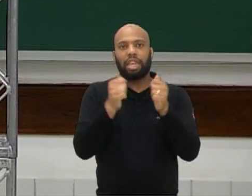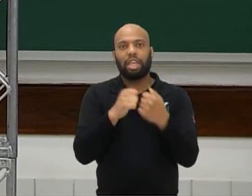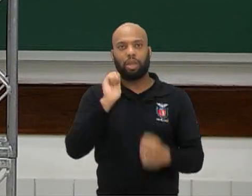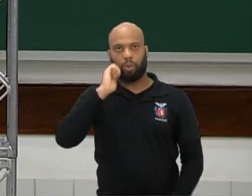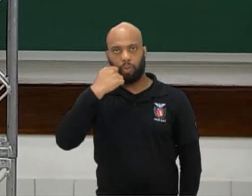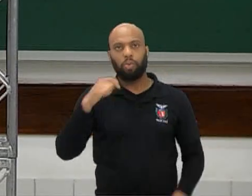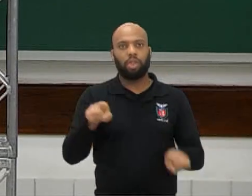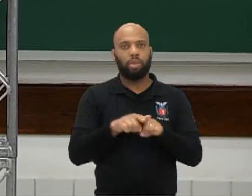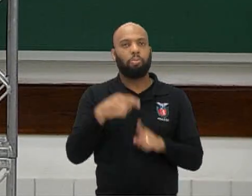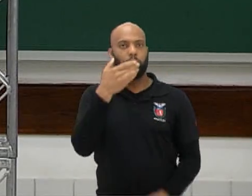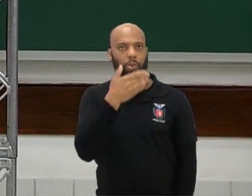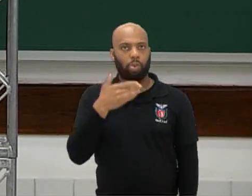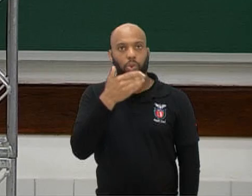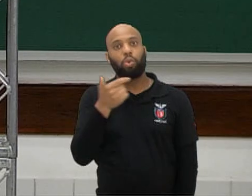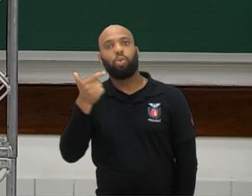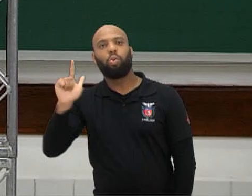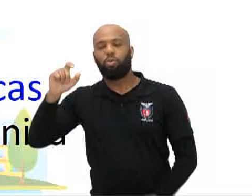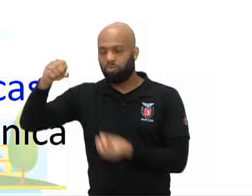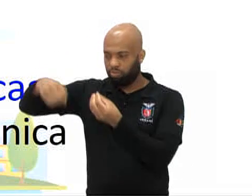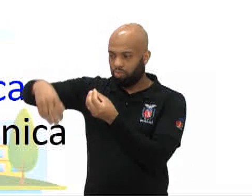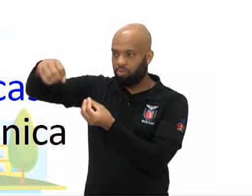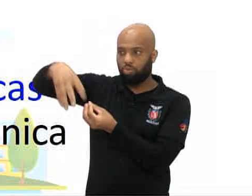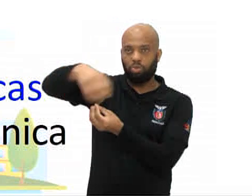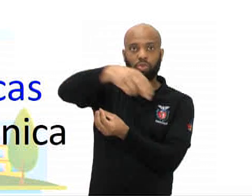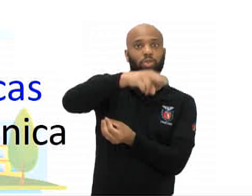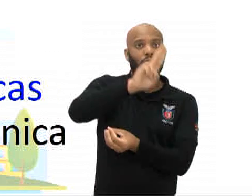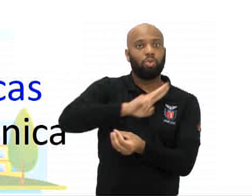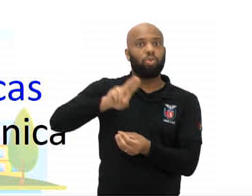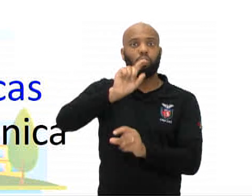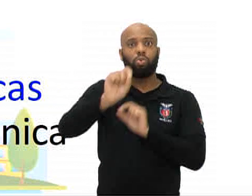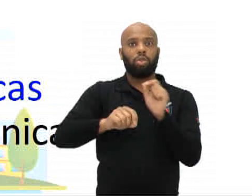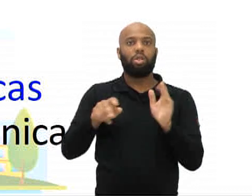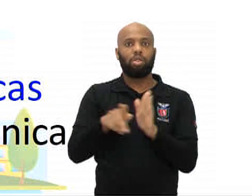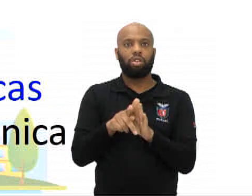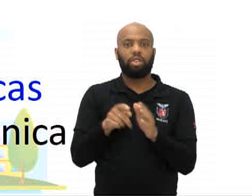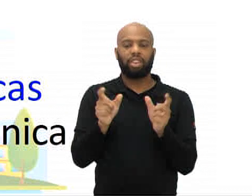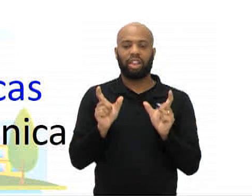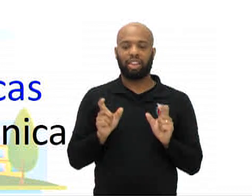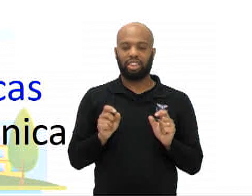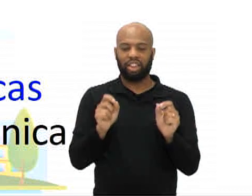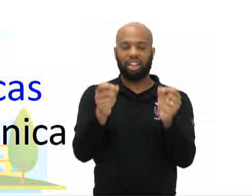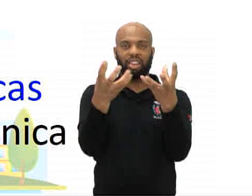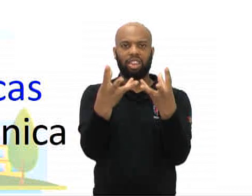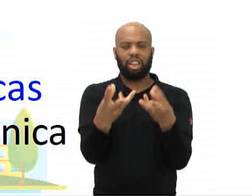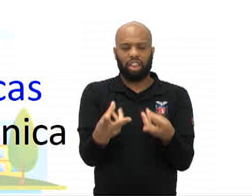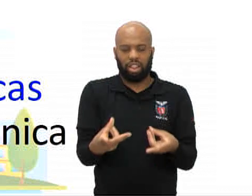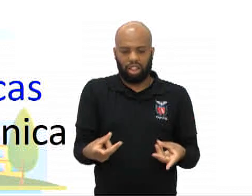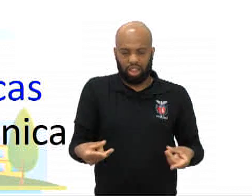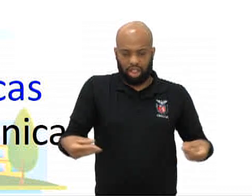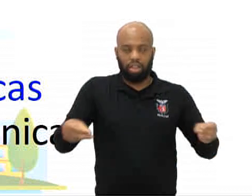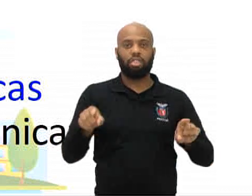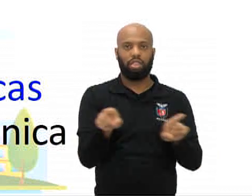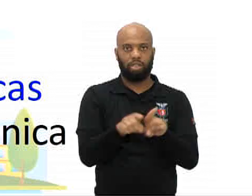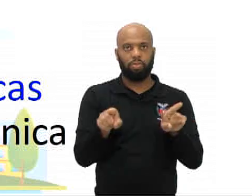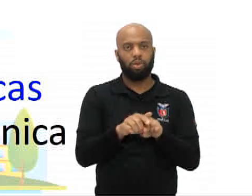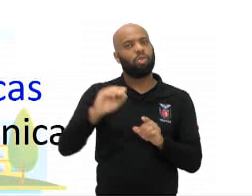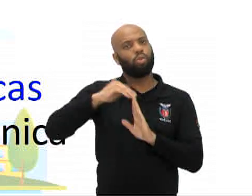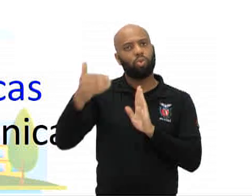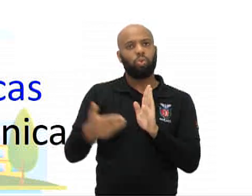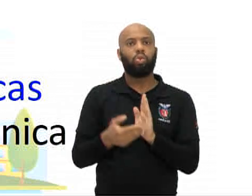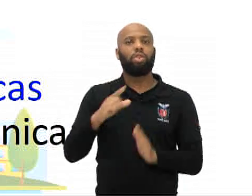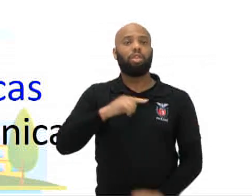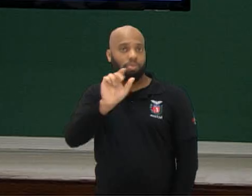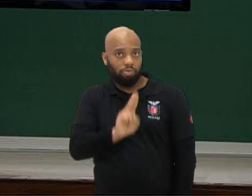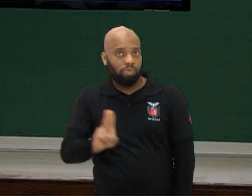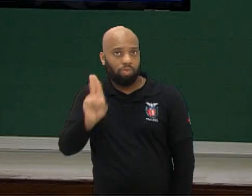bolos. Outros ainda que são decompositores de matéria orgânica. Então, todas são utilidades